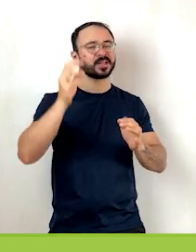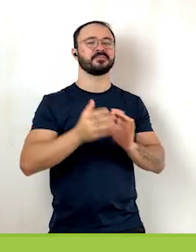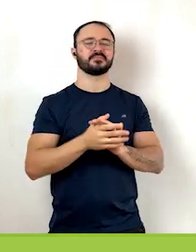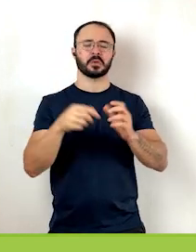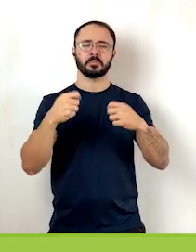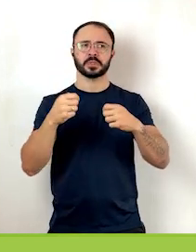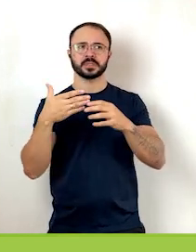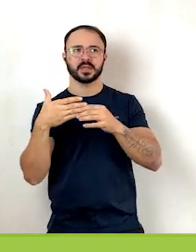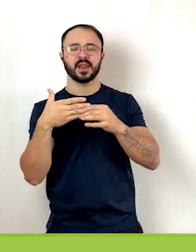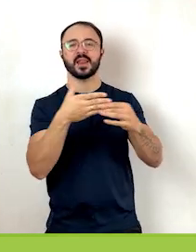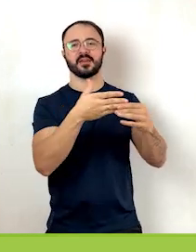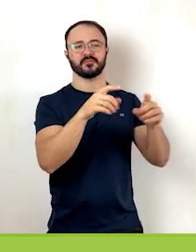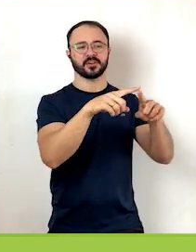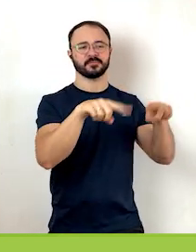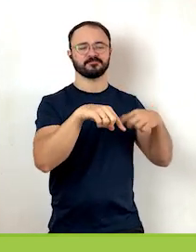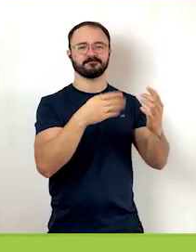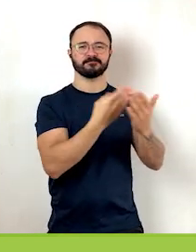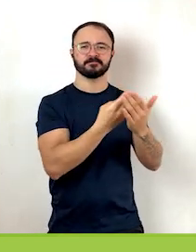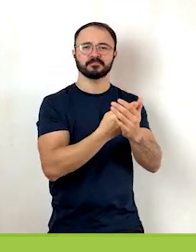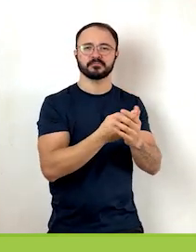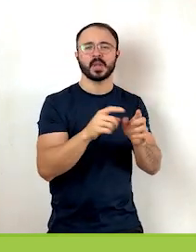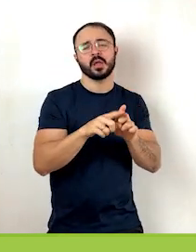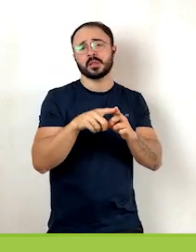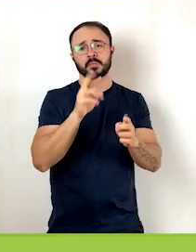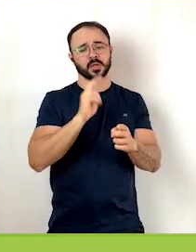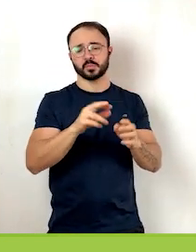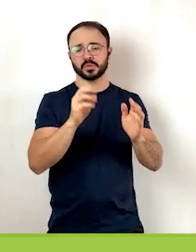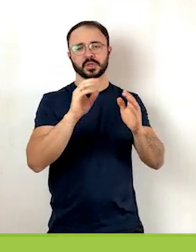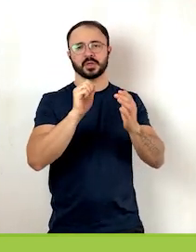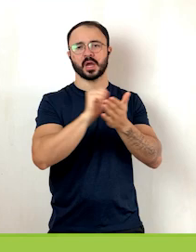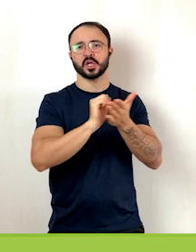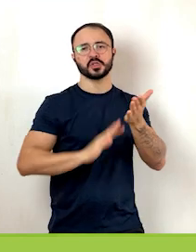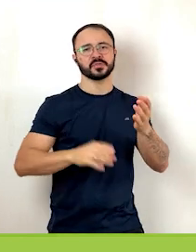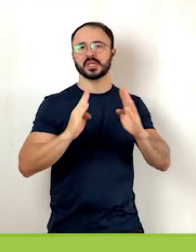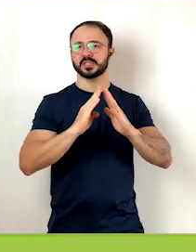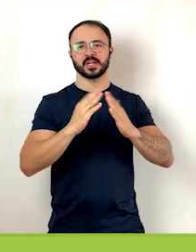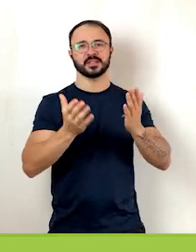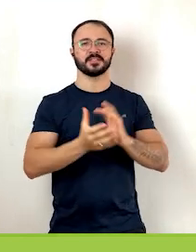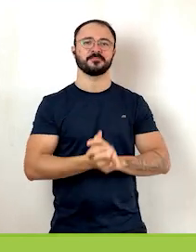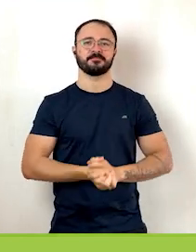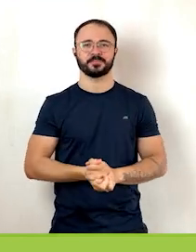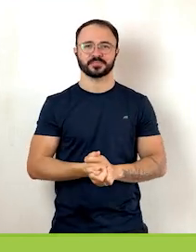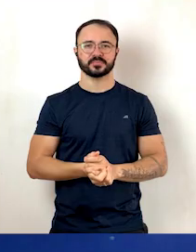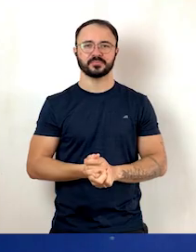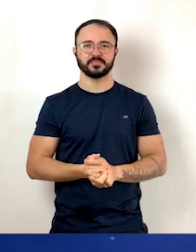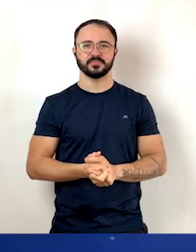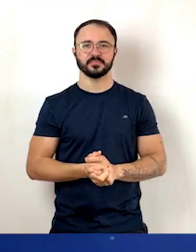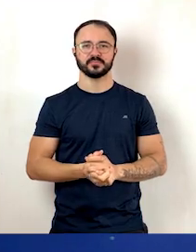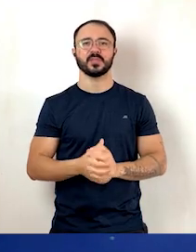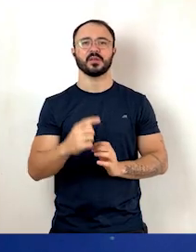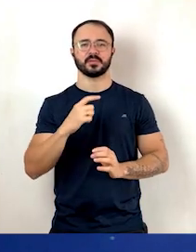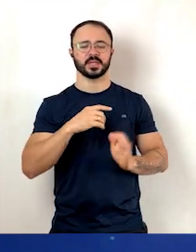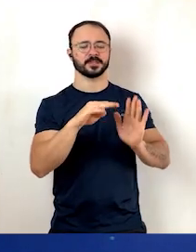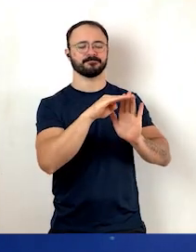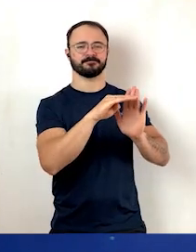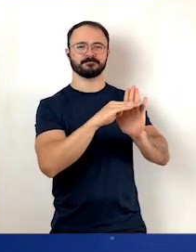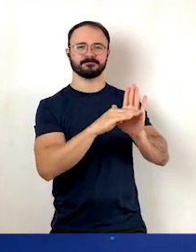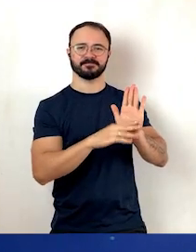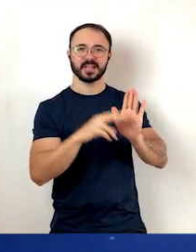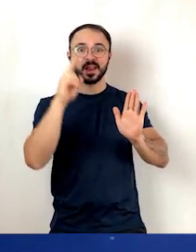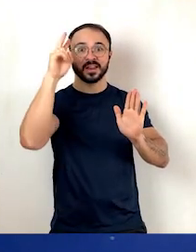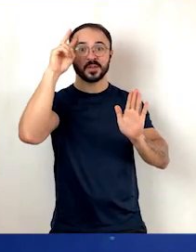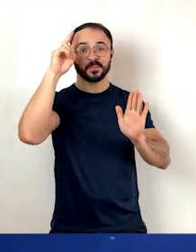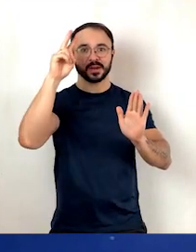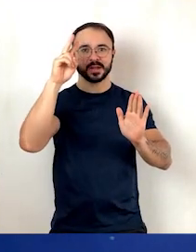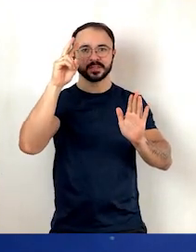precisa ter para levar para sala de aula e para fazer Essas atividades em casa também então Aqui nós temos essa lista para